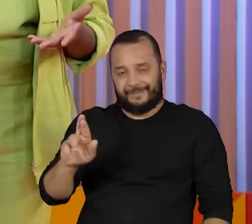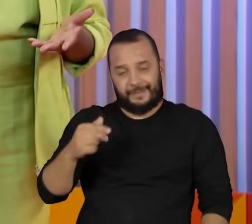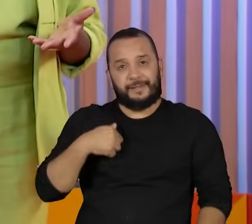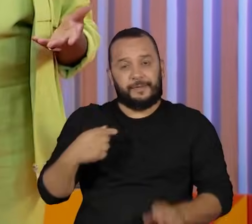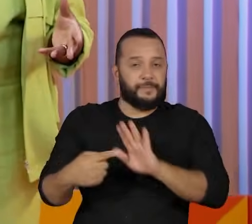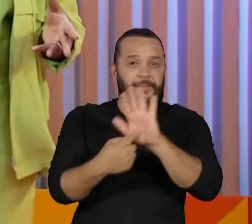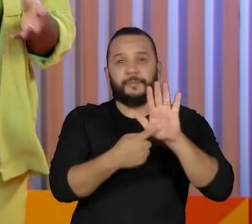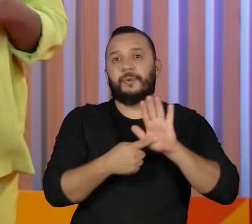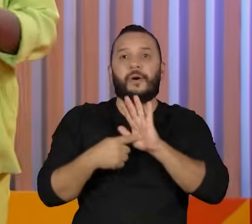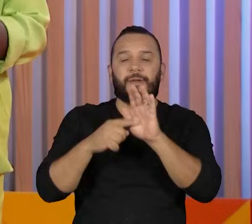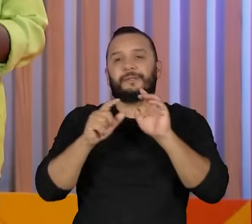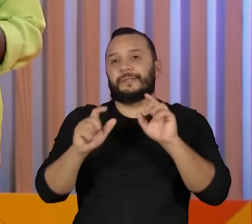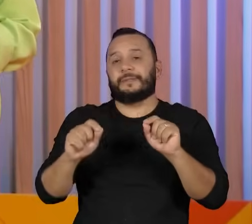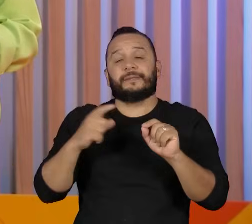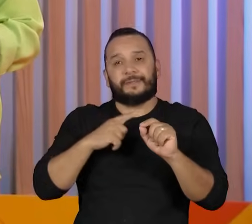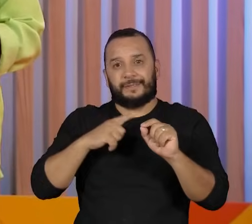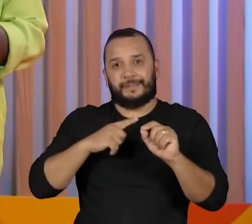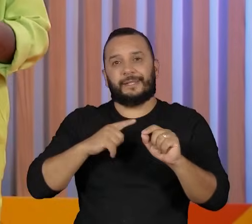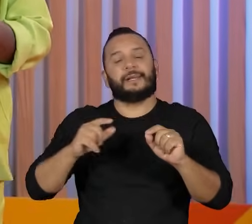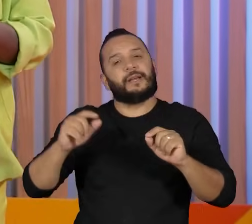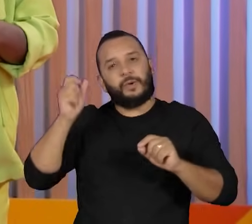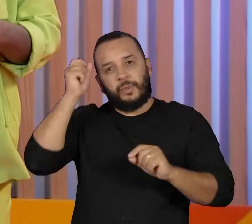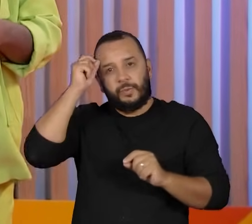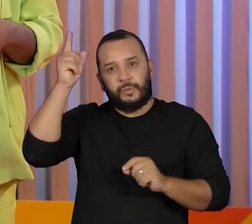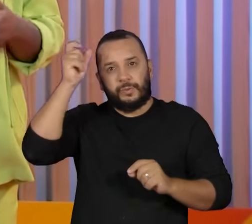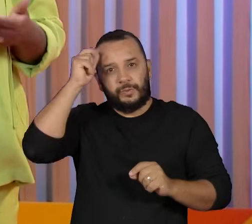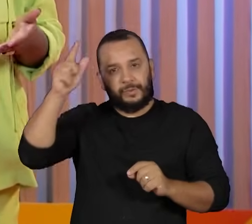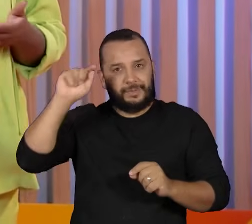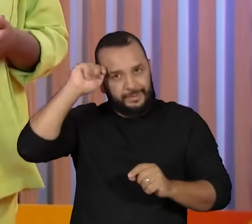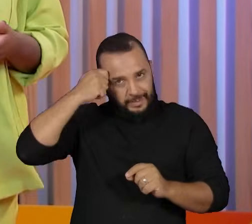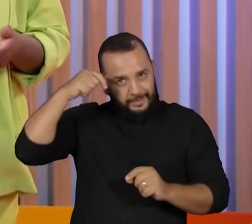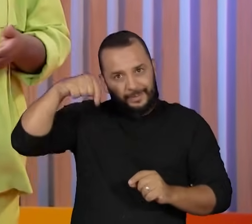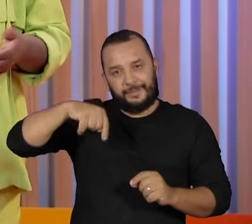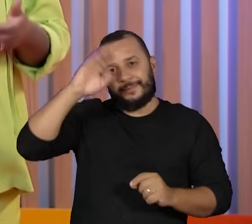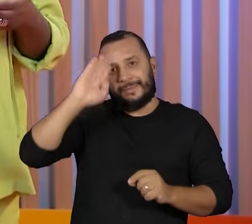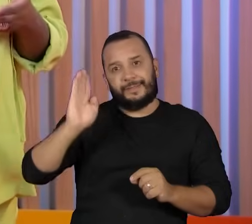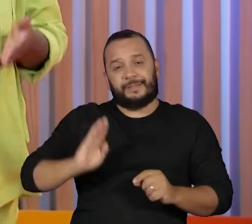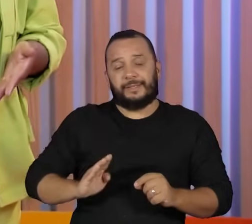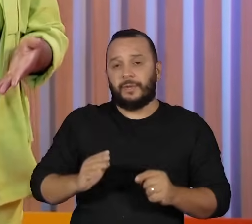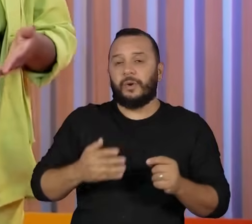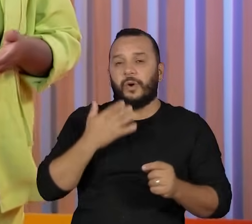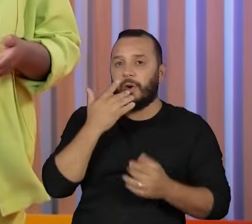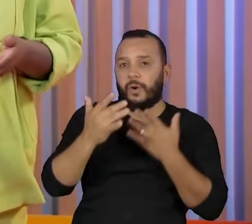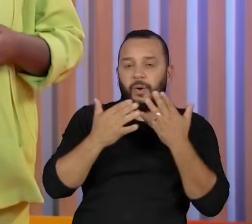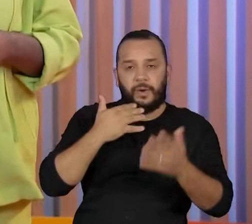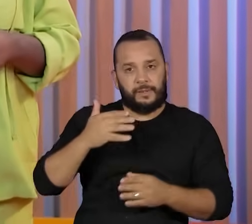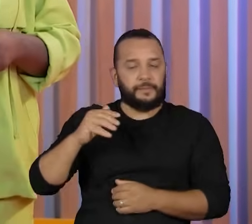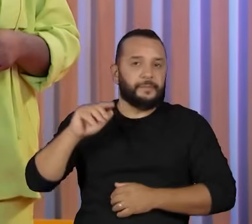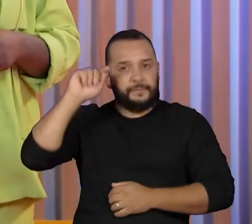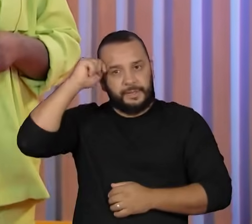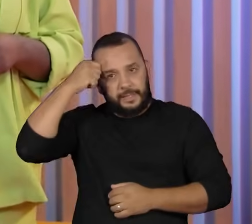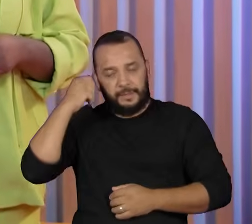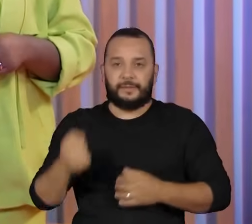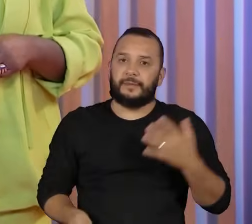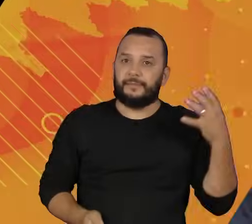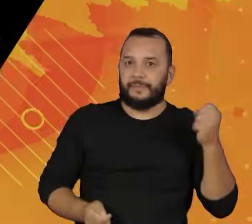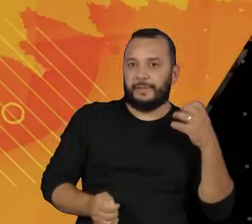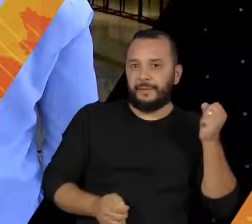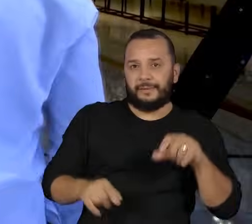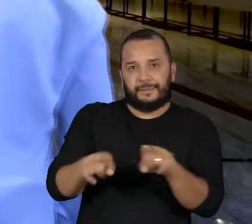do Celestino, que ilumina a cultura afro-paulista em preto e branco e preserva memórias ancestrais.